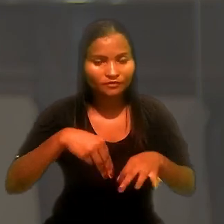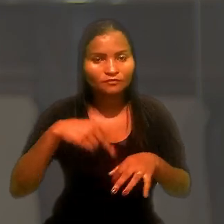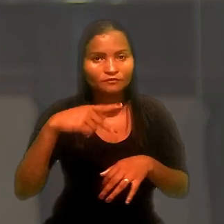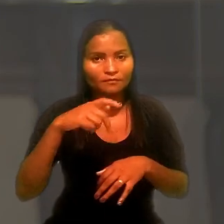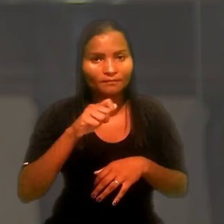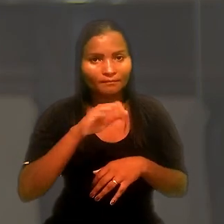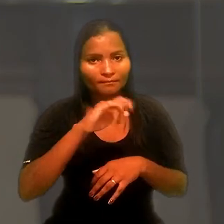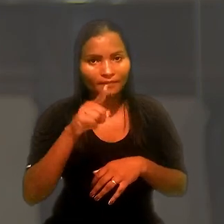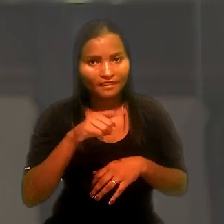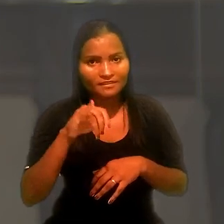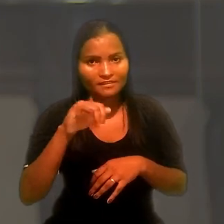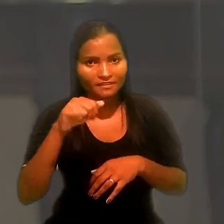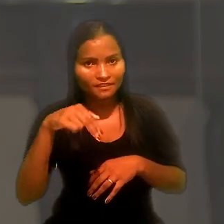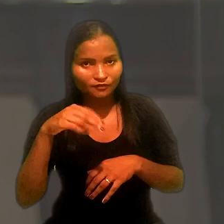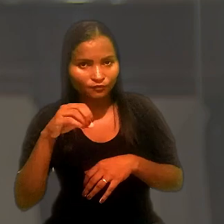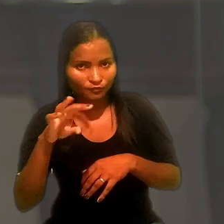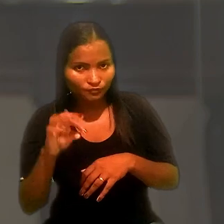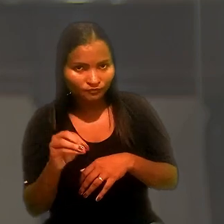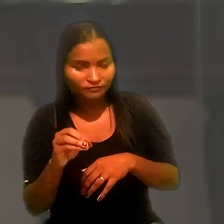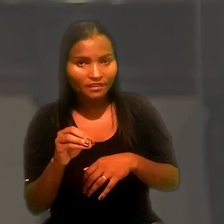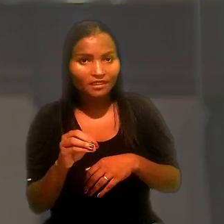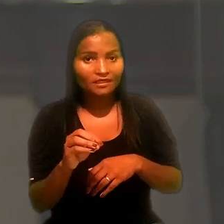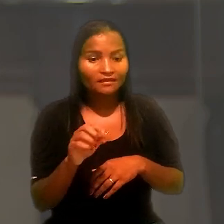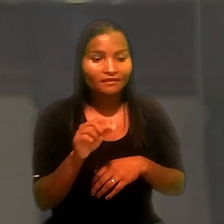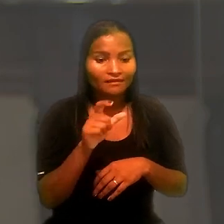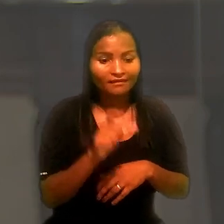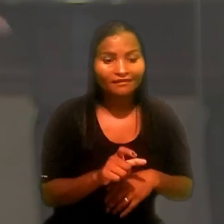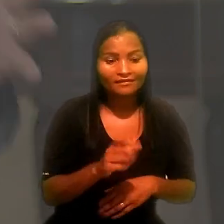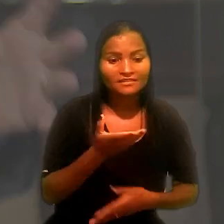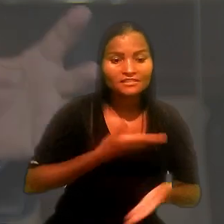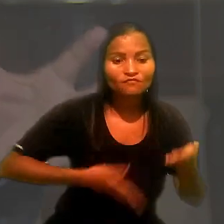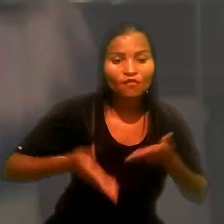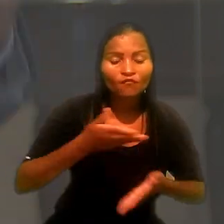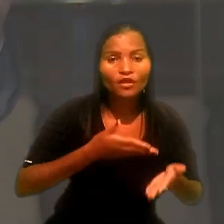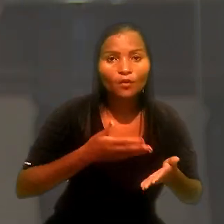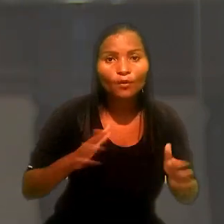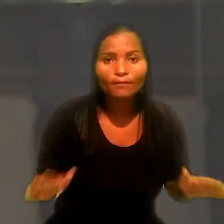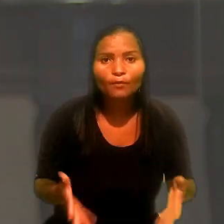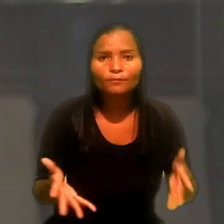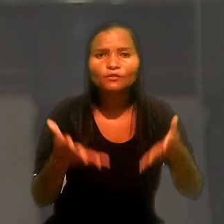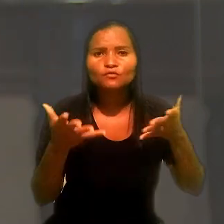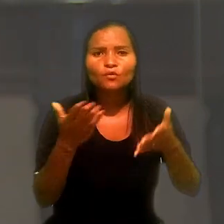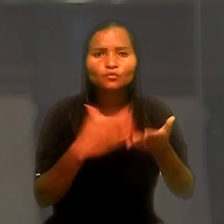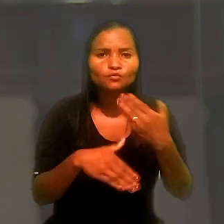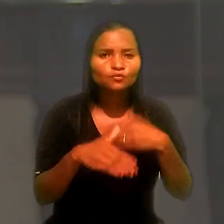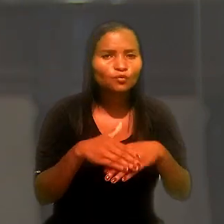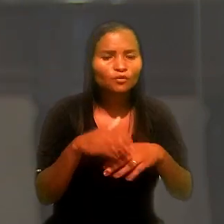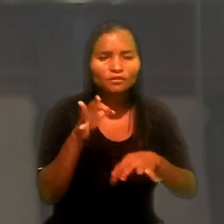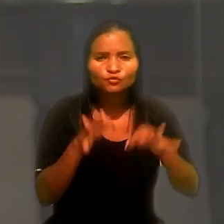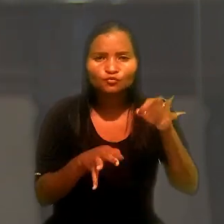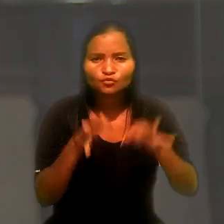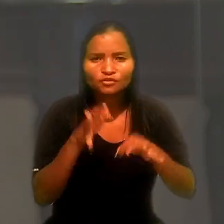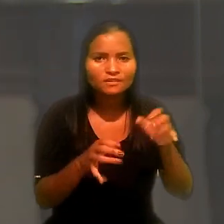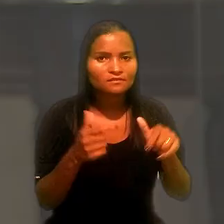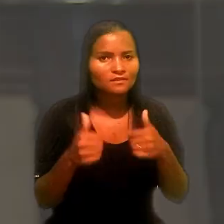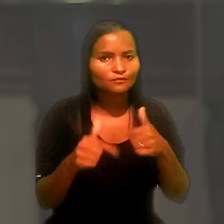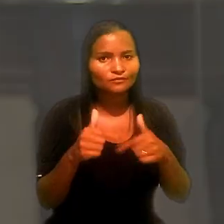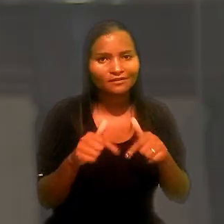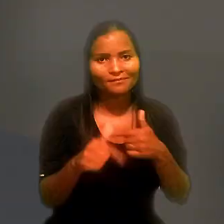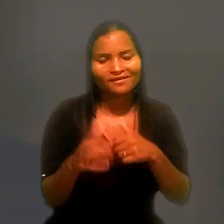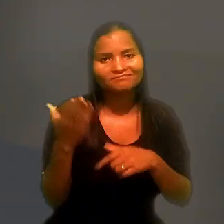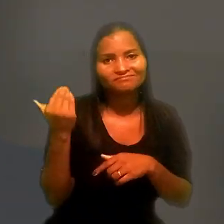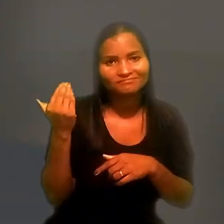Almir Pazianotto aqui na corte. Ele se envolveu e mobilizou toda a justiça do trabalho à